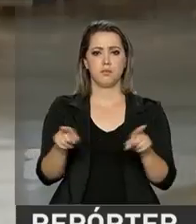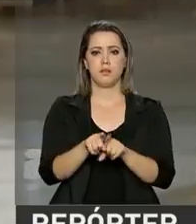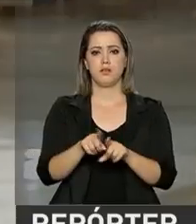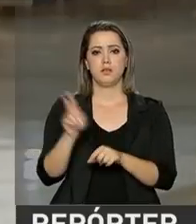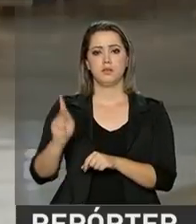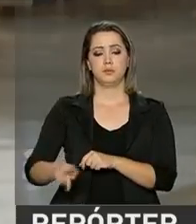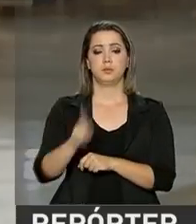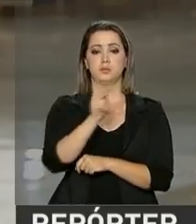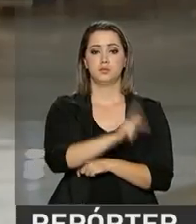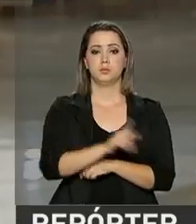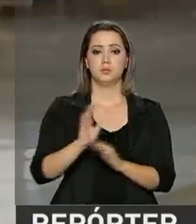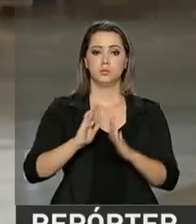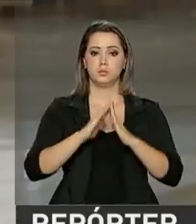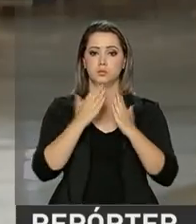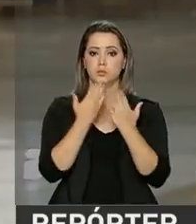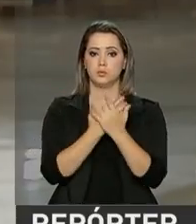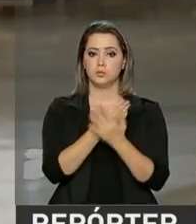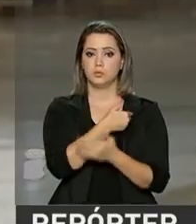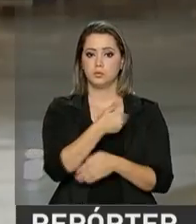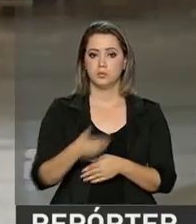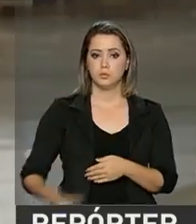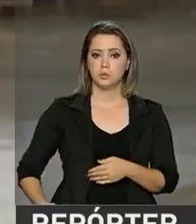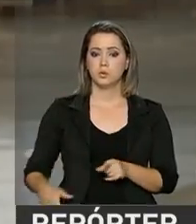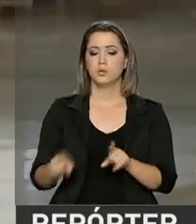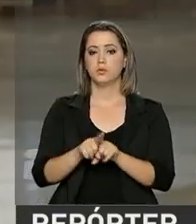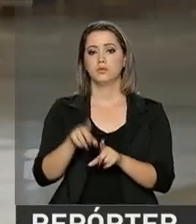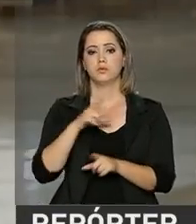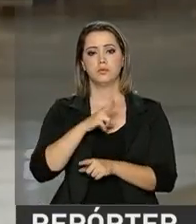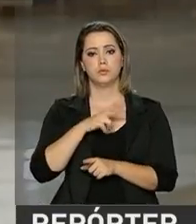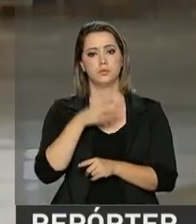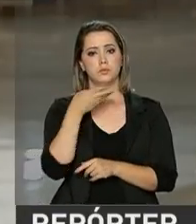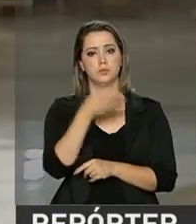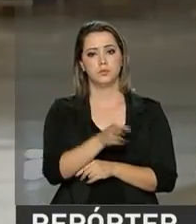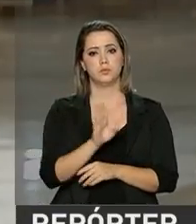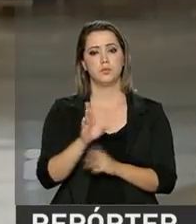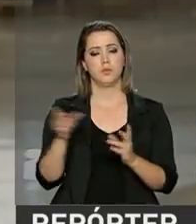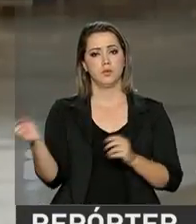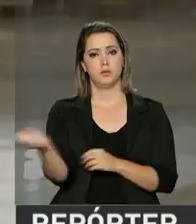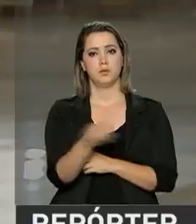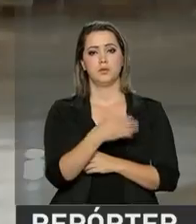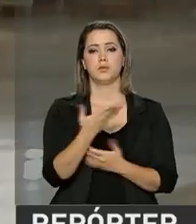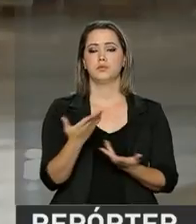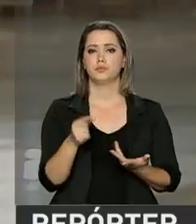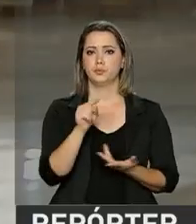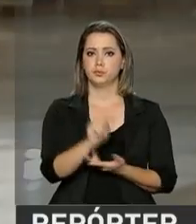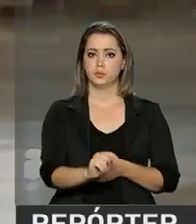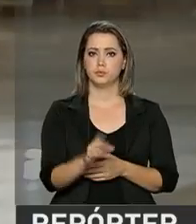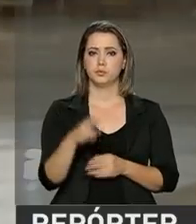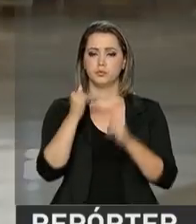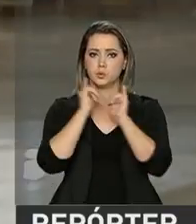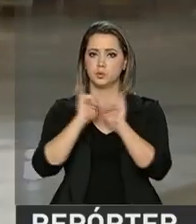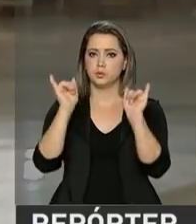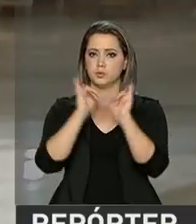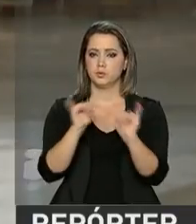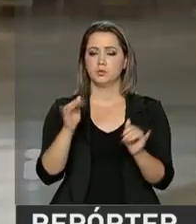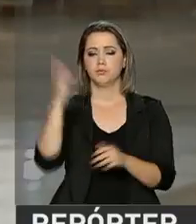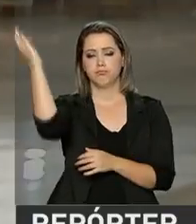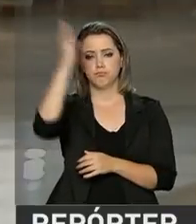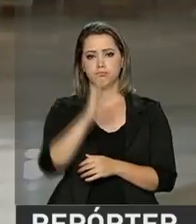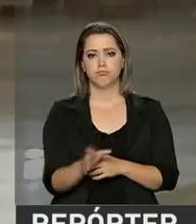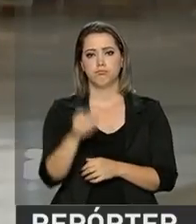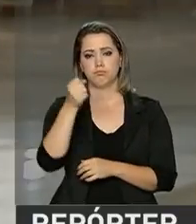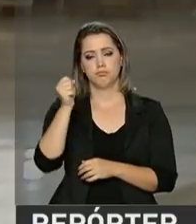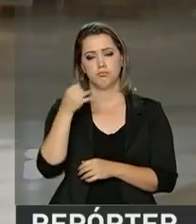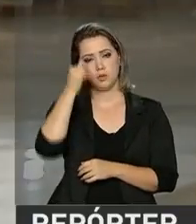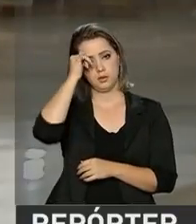professores das redes públic e particular de ensino Essa é uma das inovações da campanha Nacional de vacinação contra a